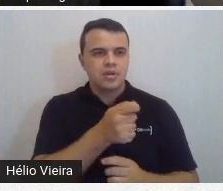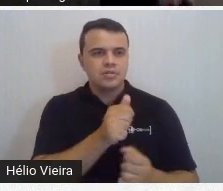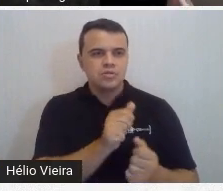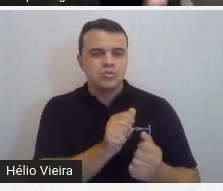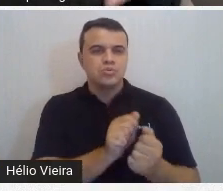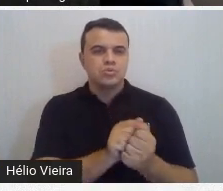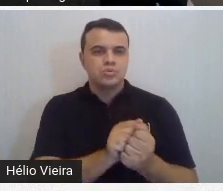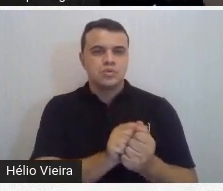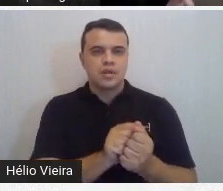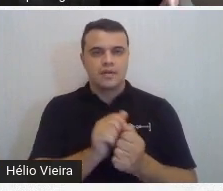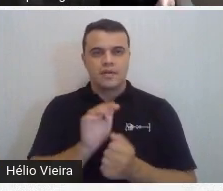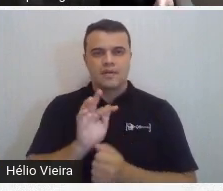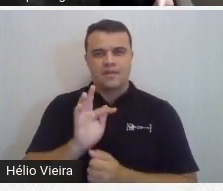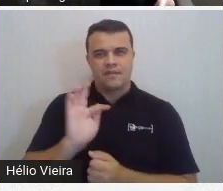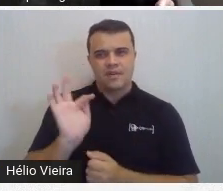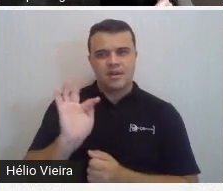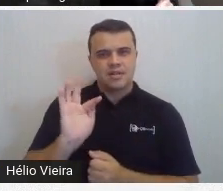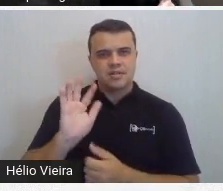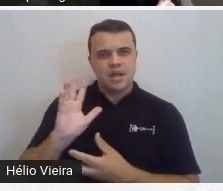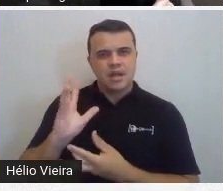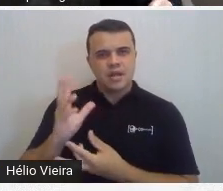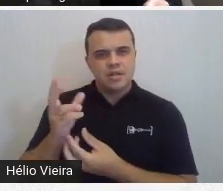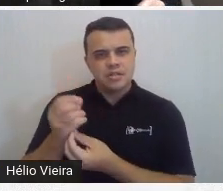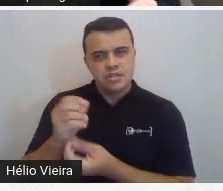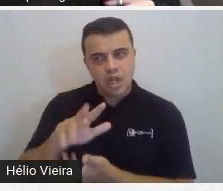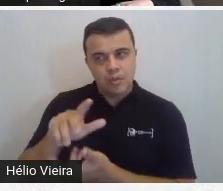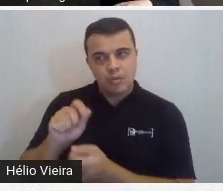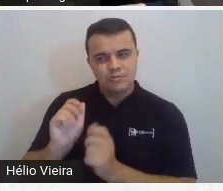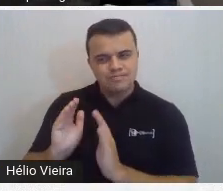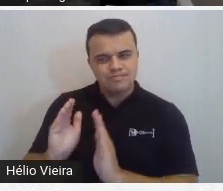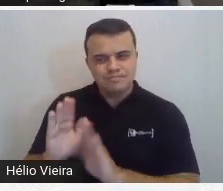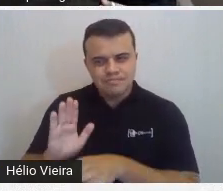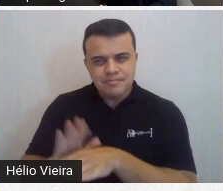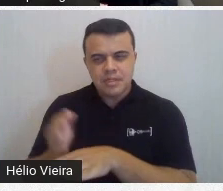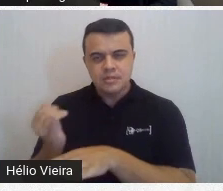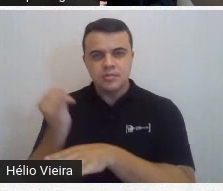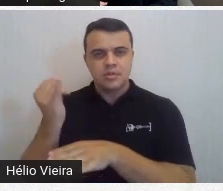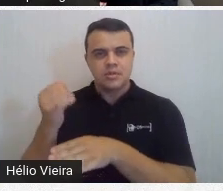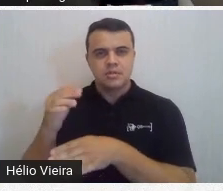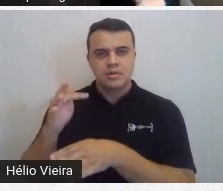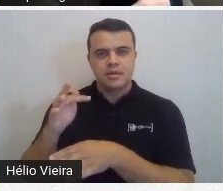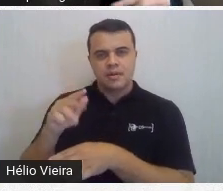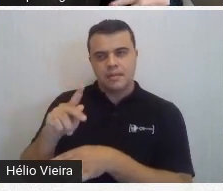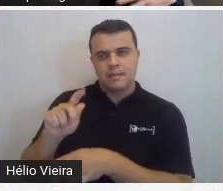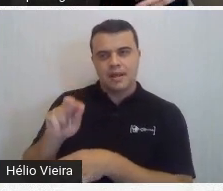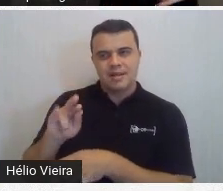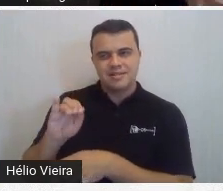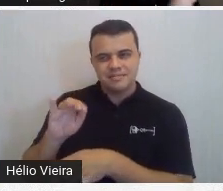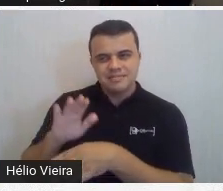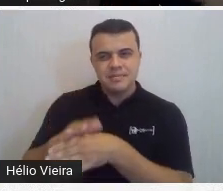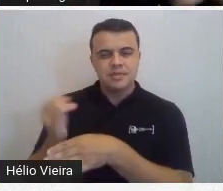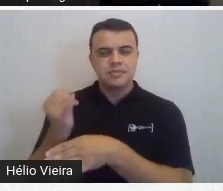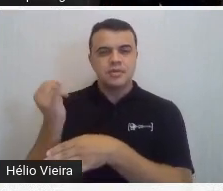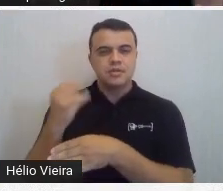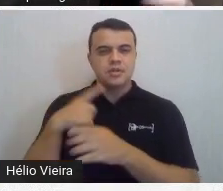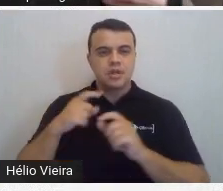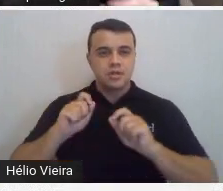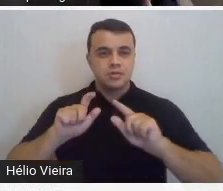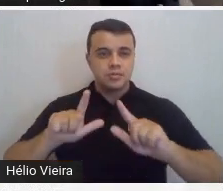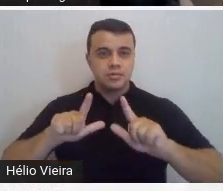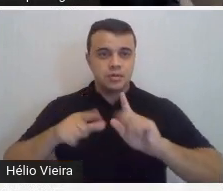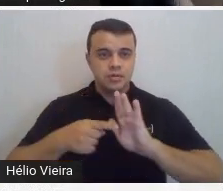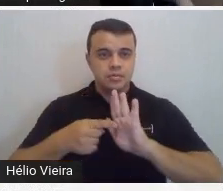Então, Paris, né, centro da vida artística mundial neste momento, recebe essas exposições e os artistas que